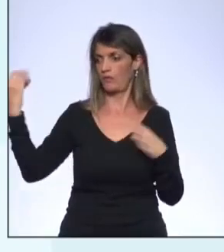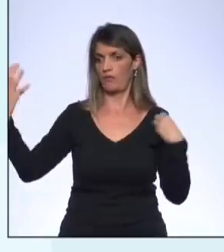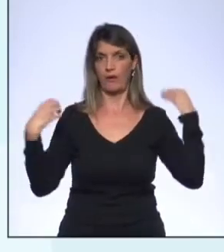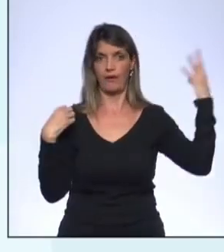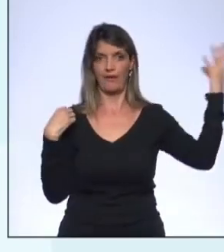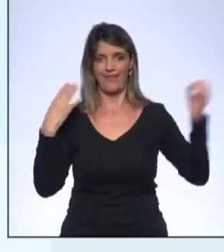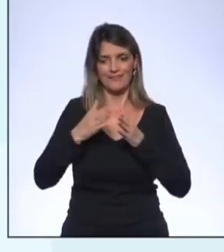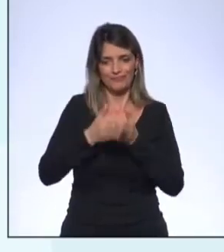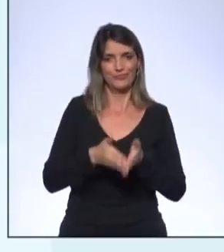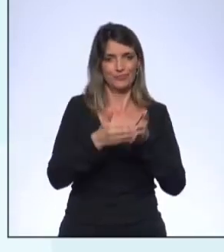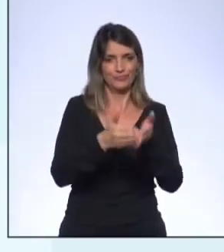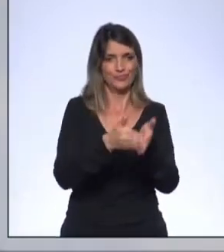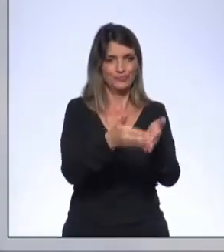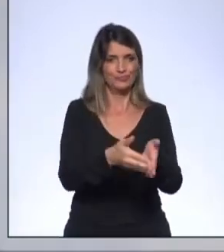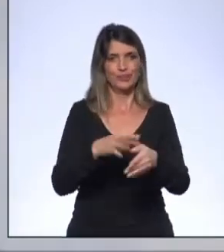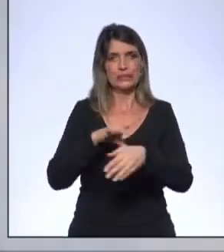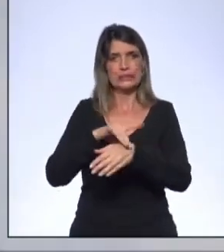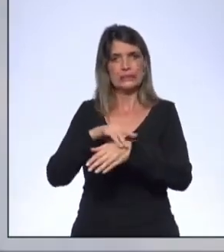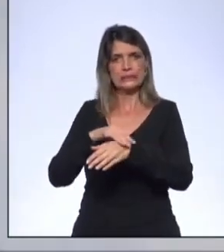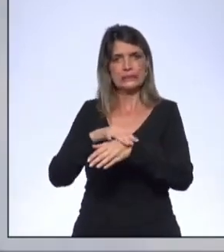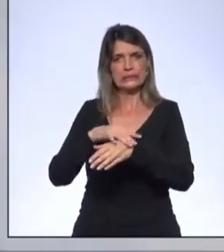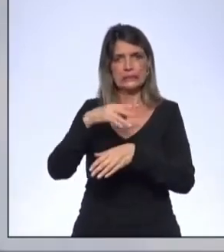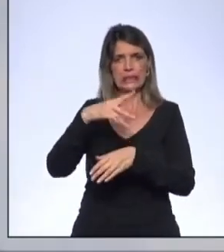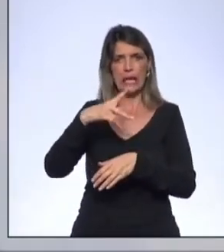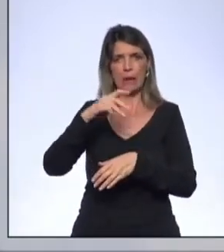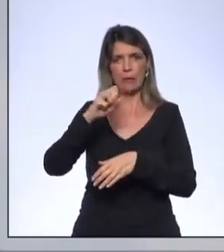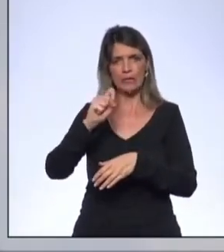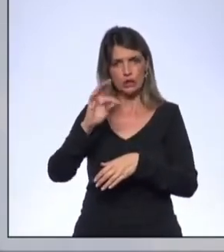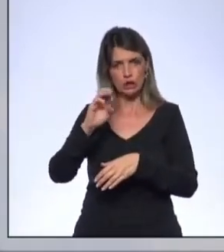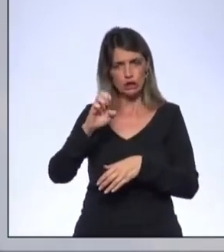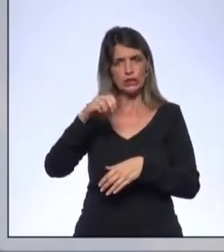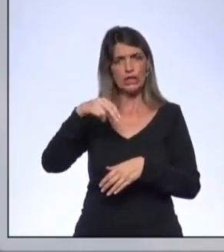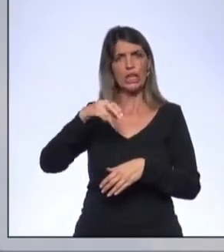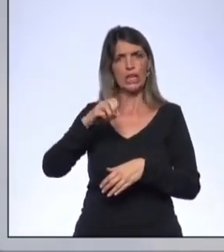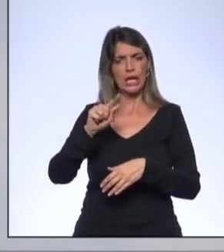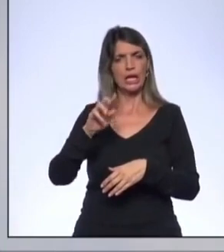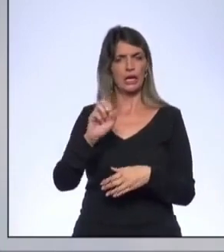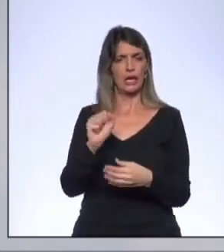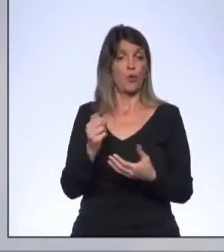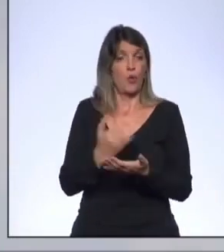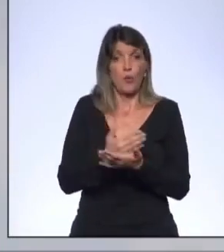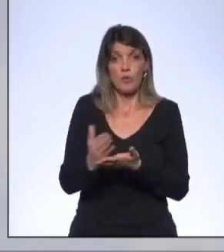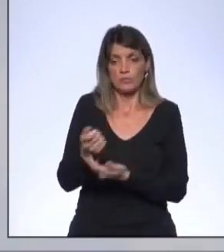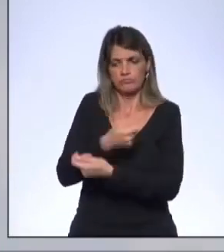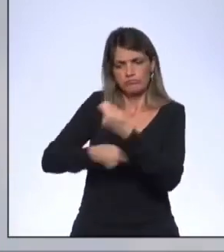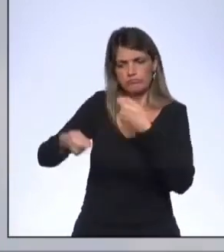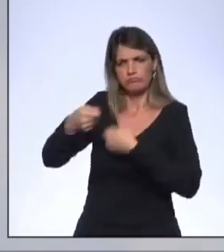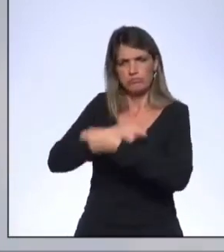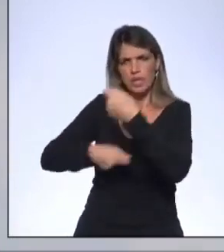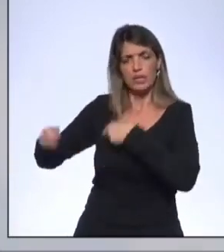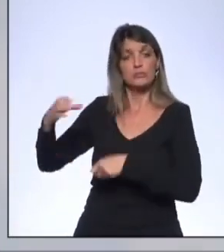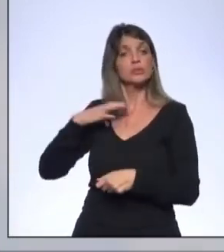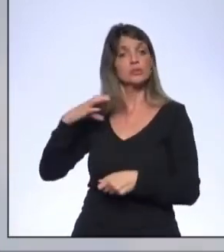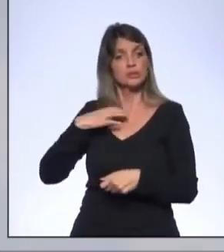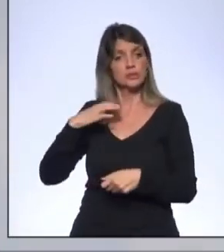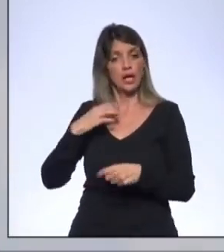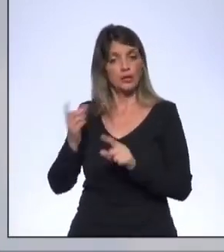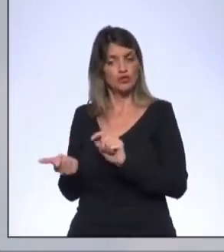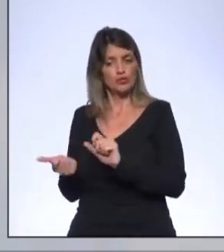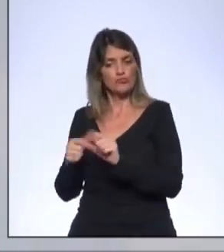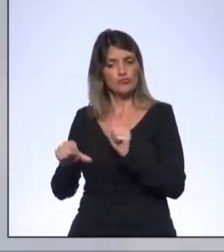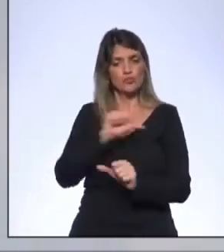Então, olha só, gente, enquanto estava acontecendo o renascimento comercial e urbano, nós também tivemos a questão